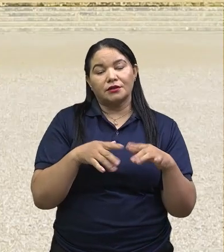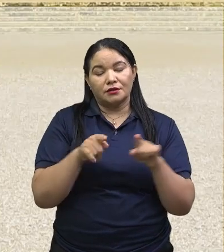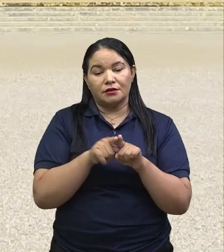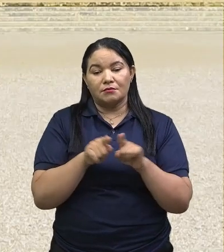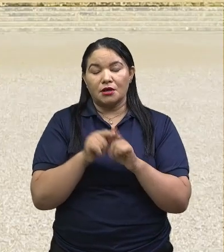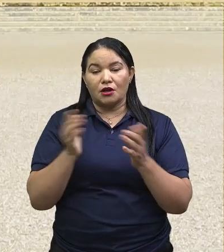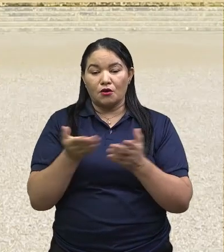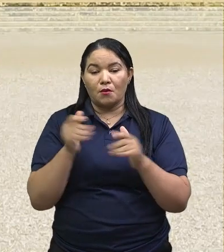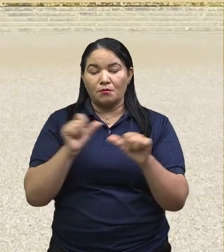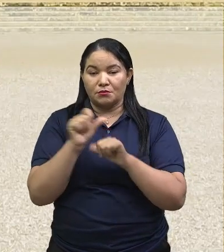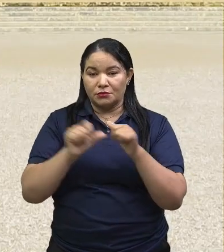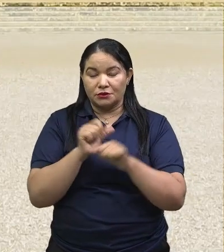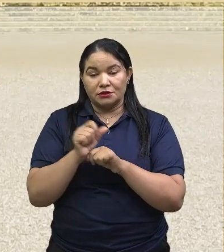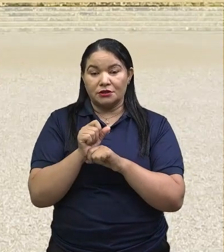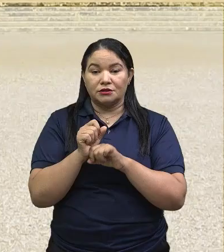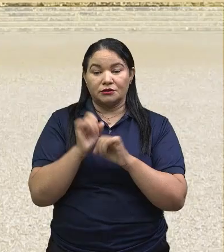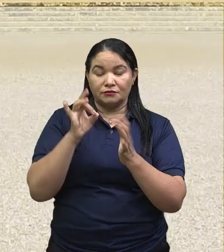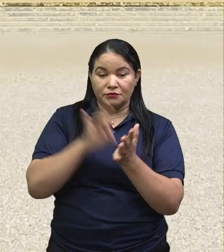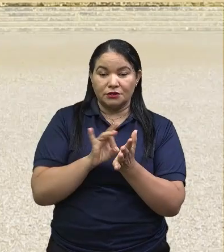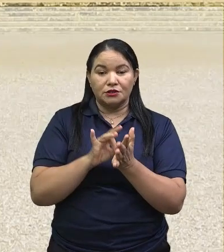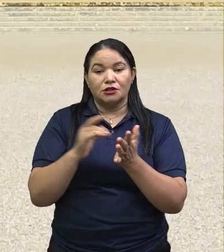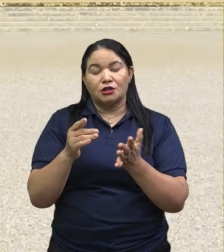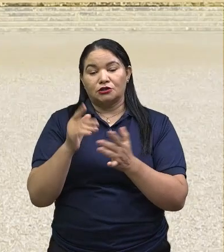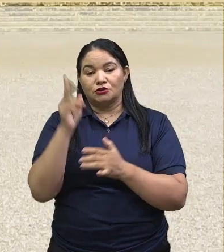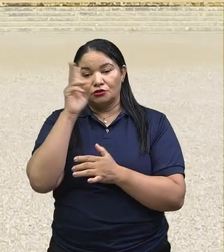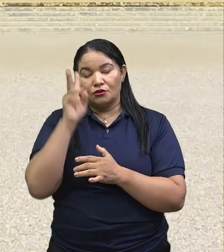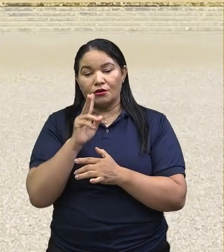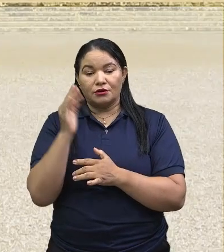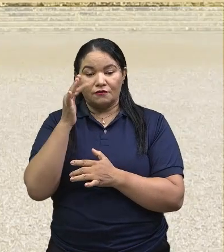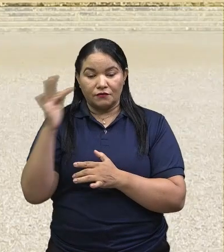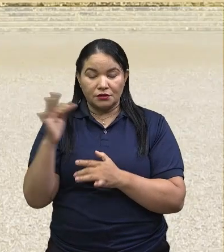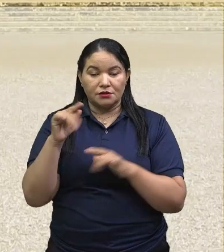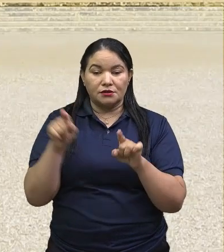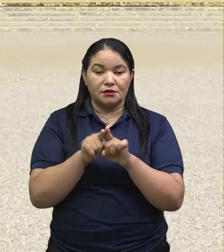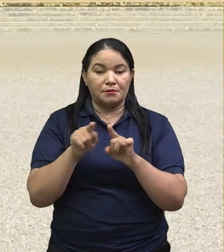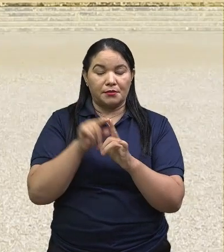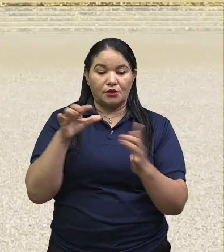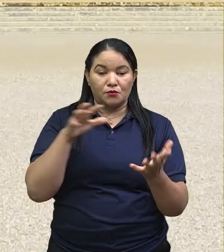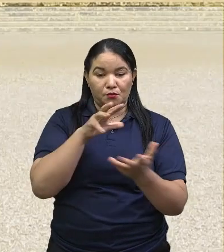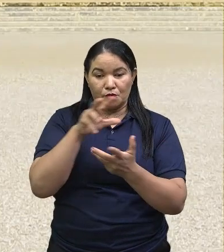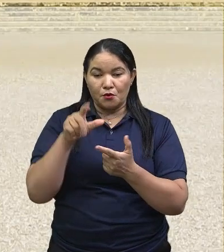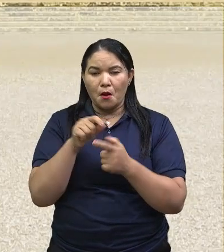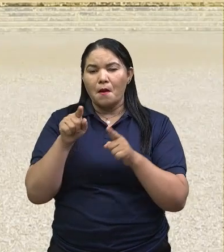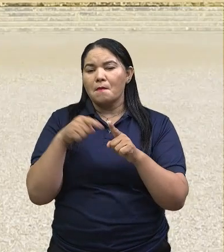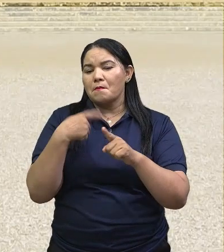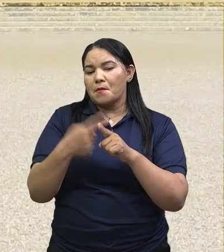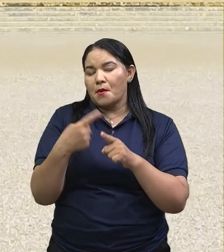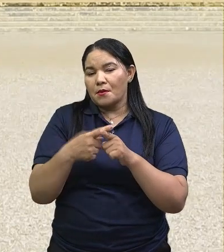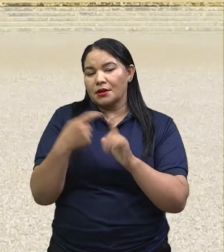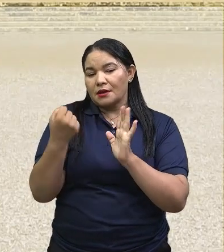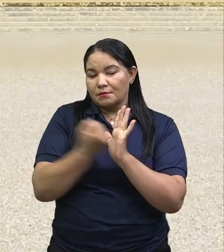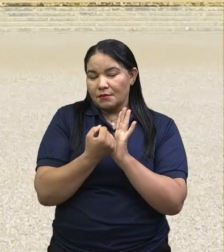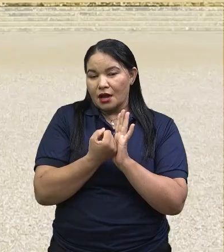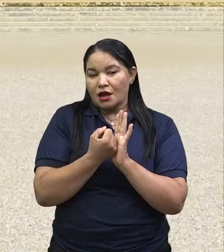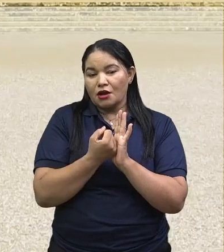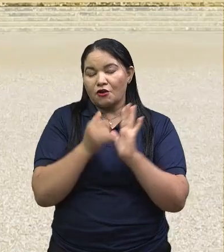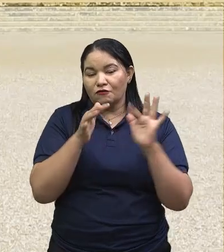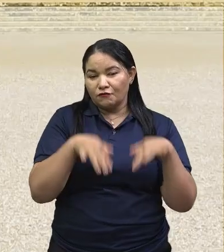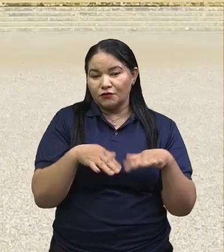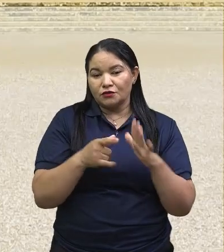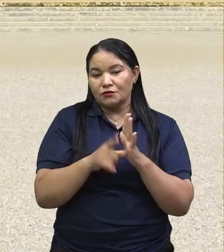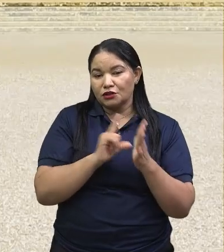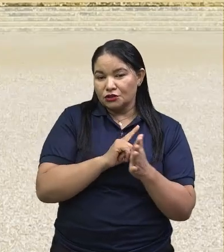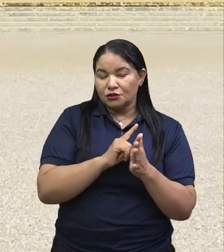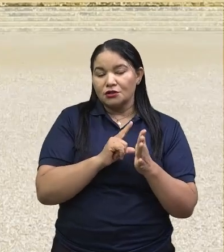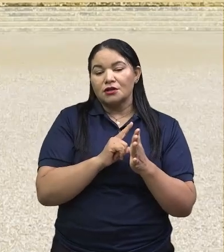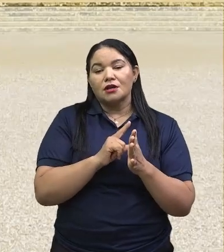significativas para a história da França e do mundo. Por que que marca, professor, o fim do antigo regime? A gente vai